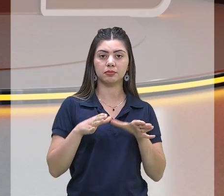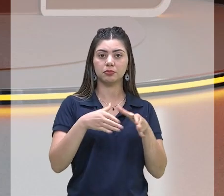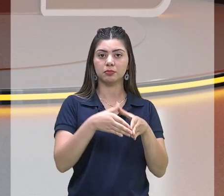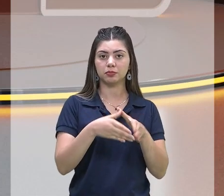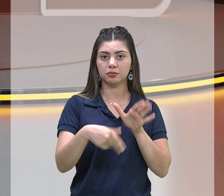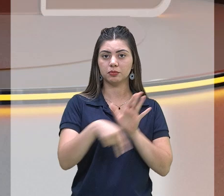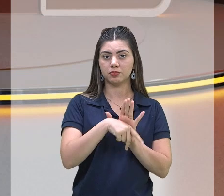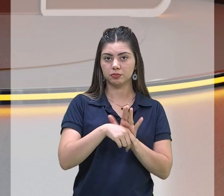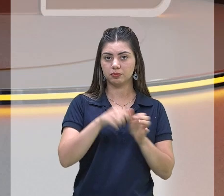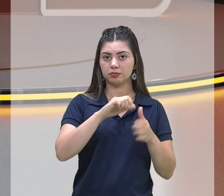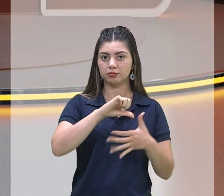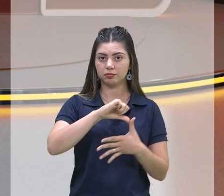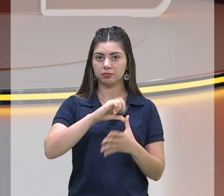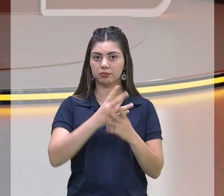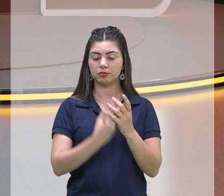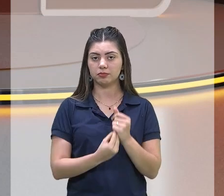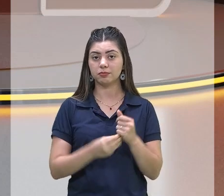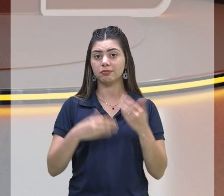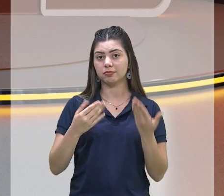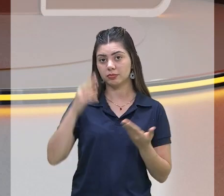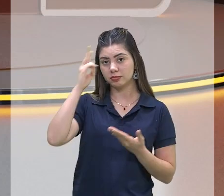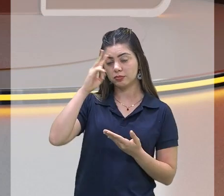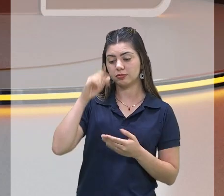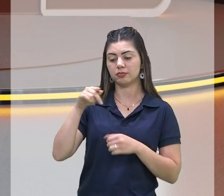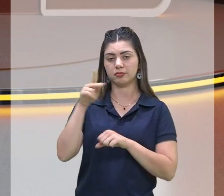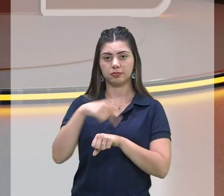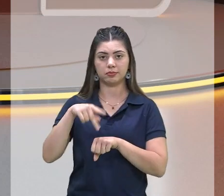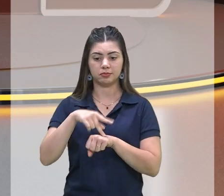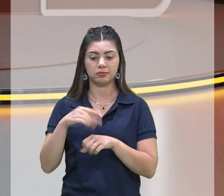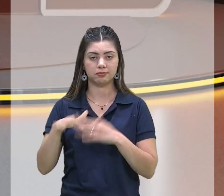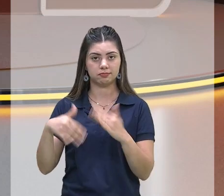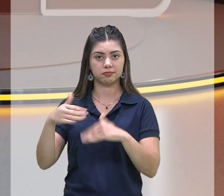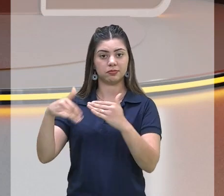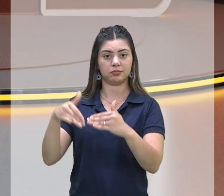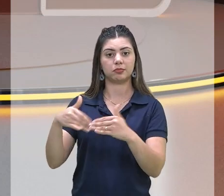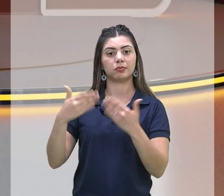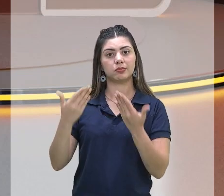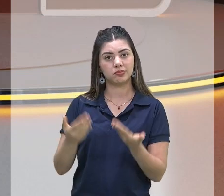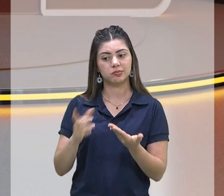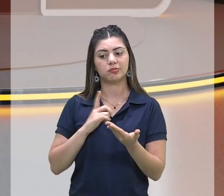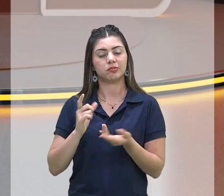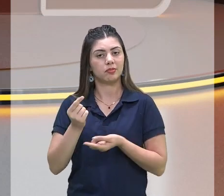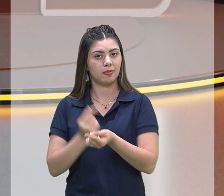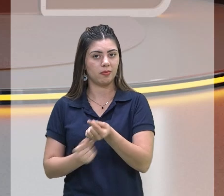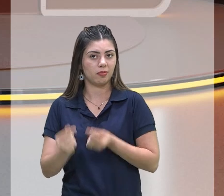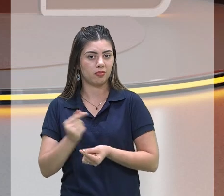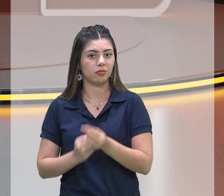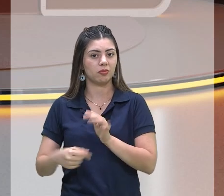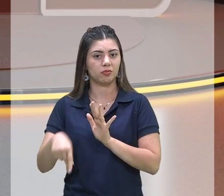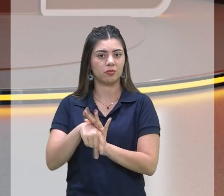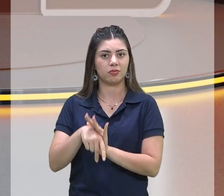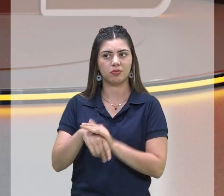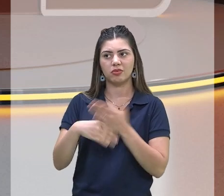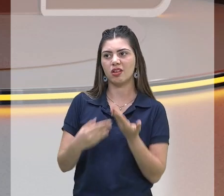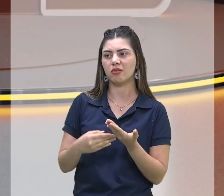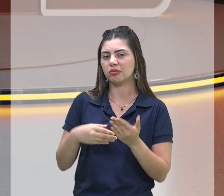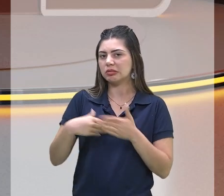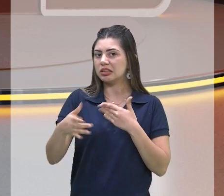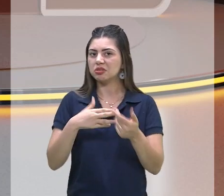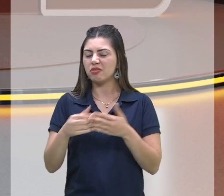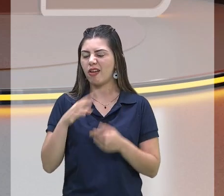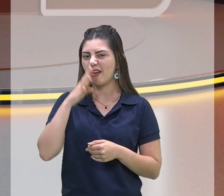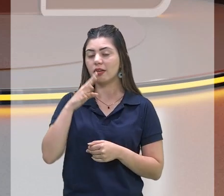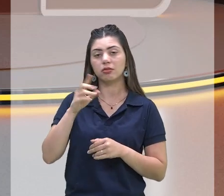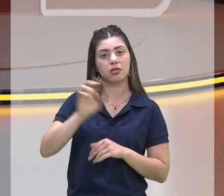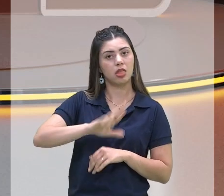Lembrando que para um país se desenvolver, né, ele tem a sua parte econômica e não é feita de qualquer modo.